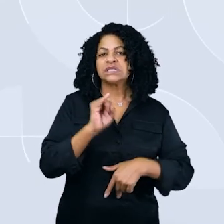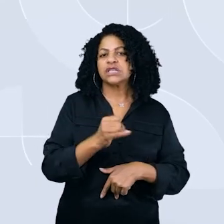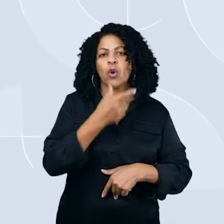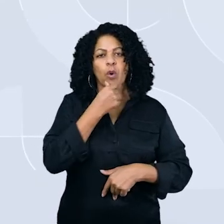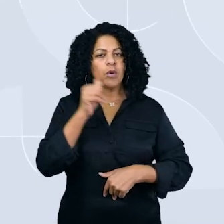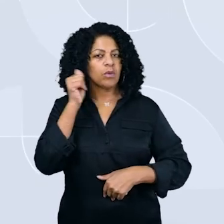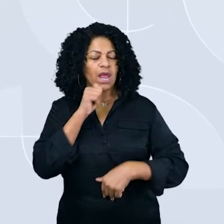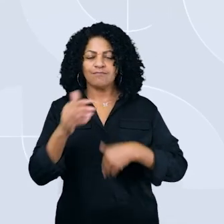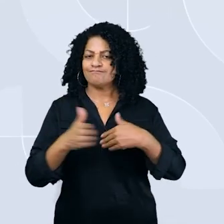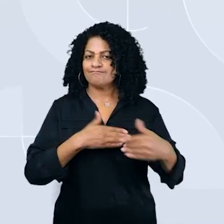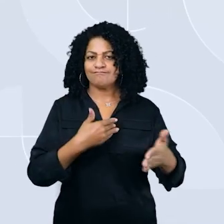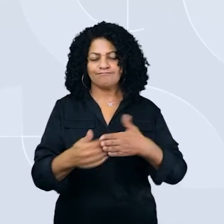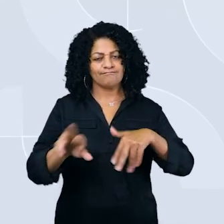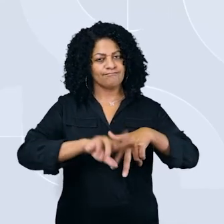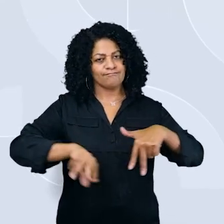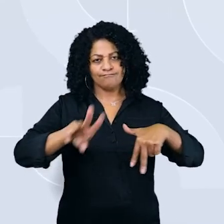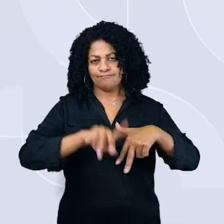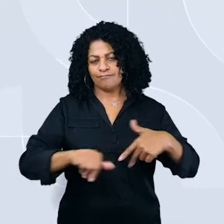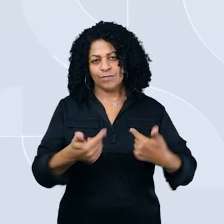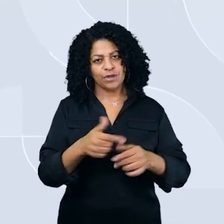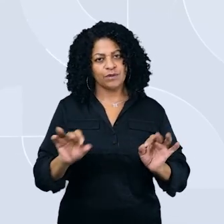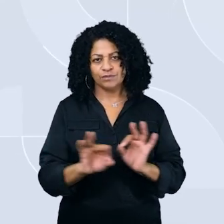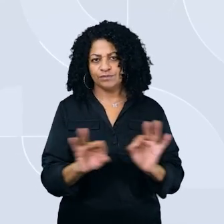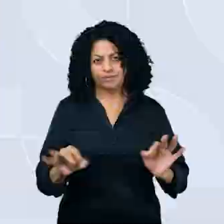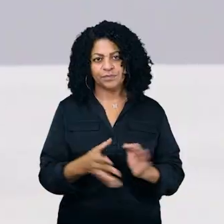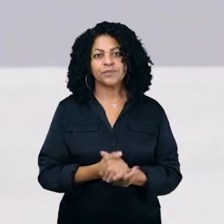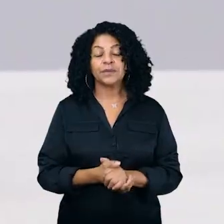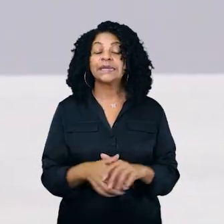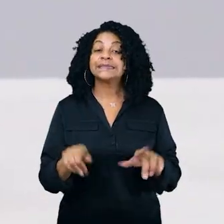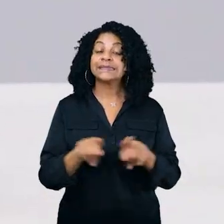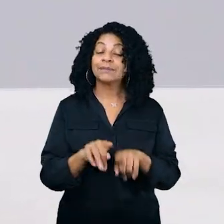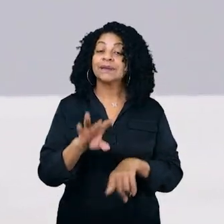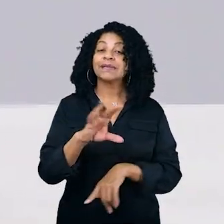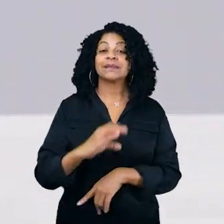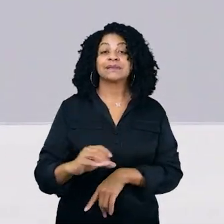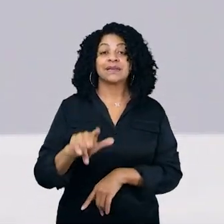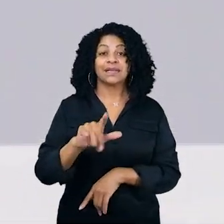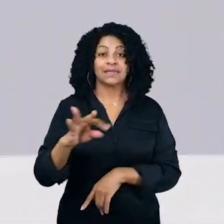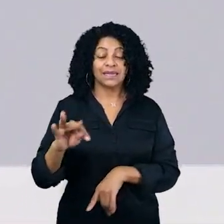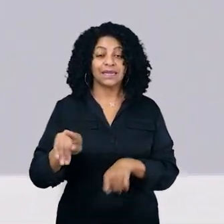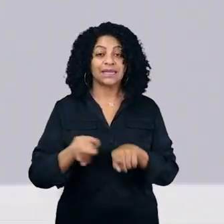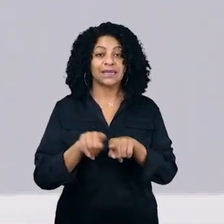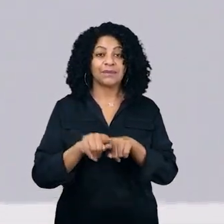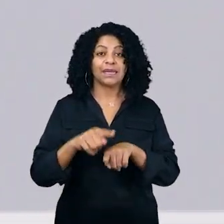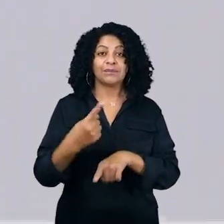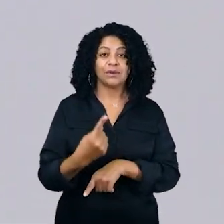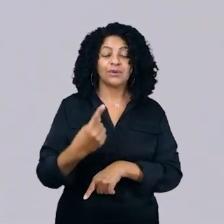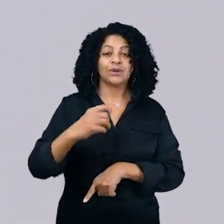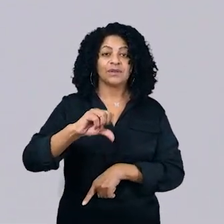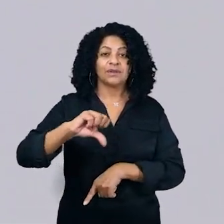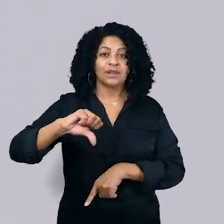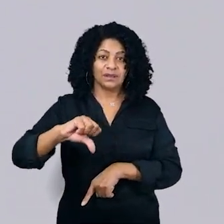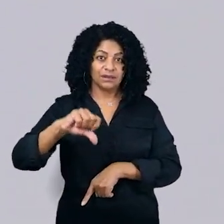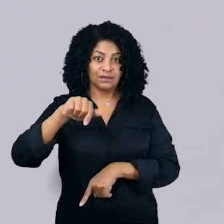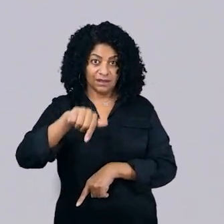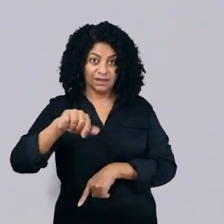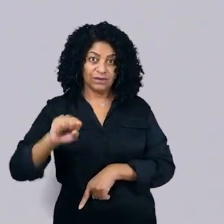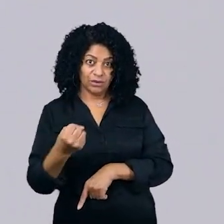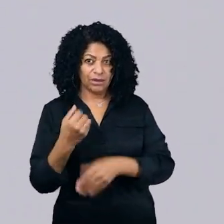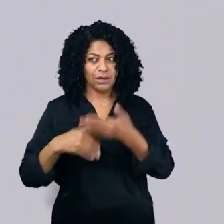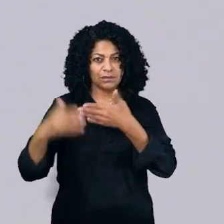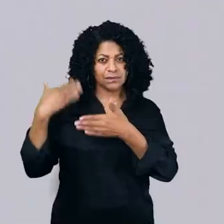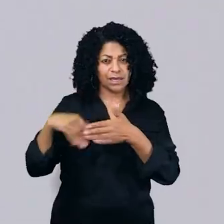sexo, etnia, nacionalidade ou idade. Além da CLT, em 1988, a Constituição